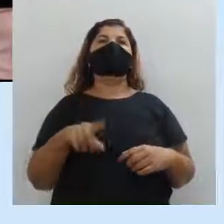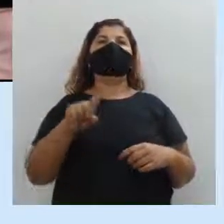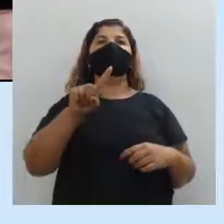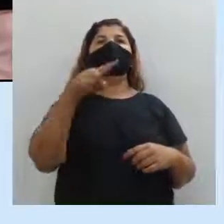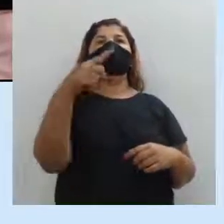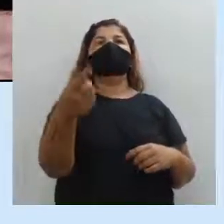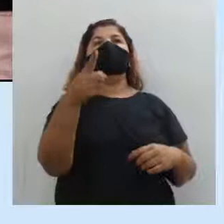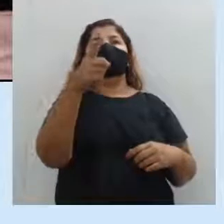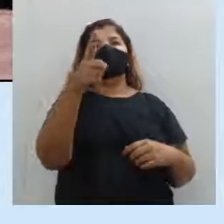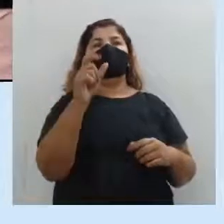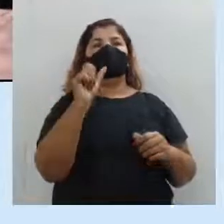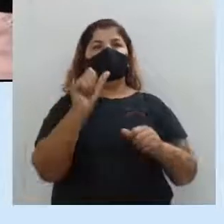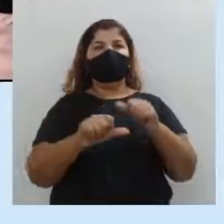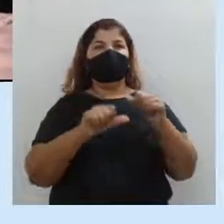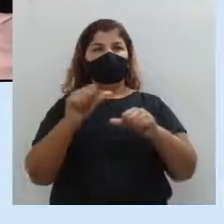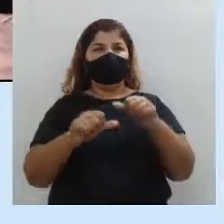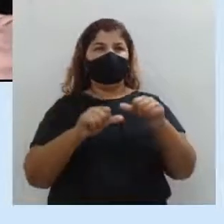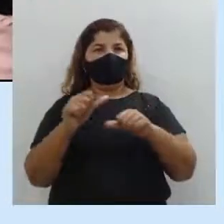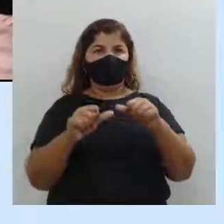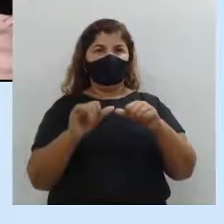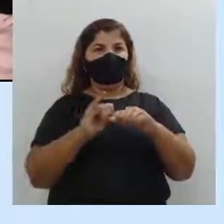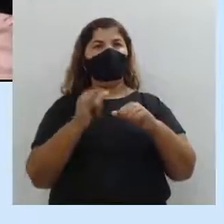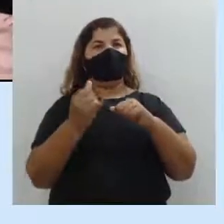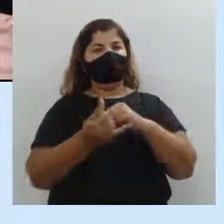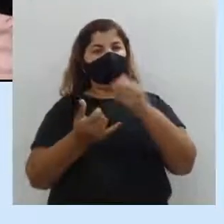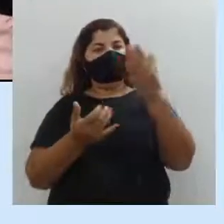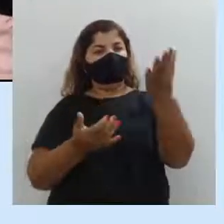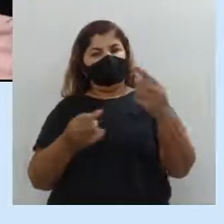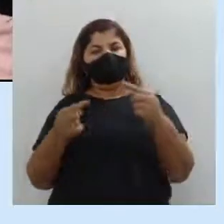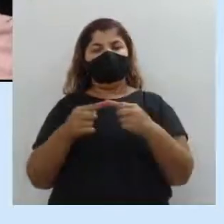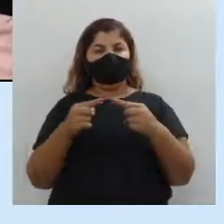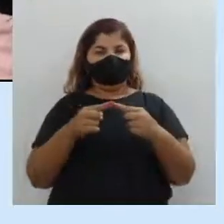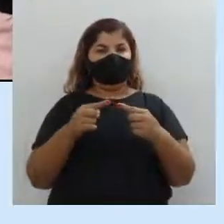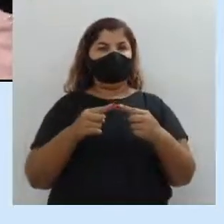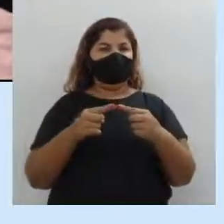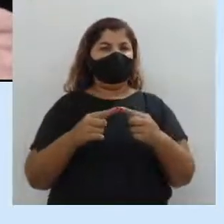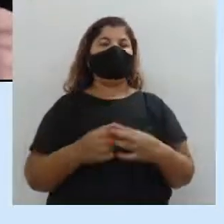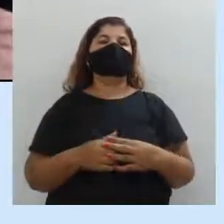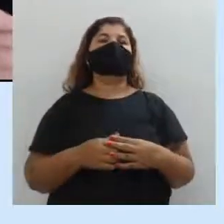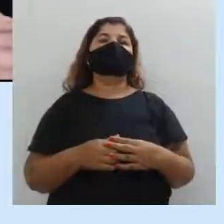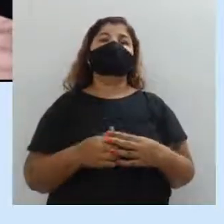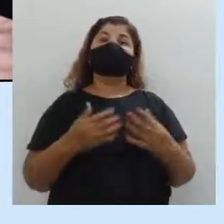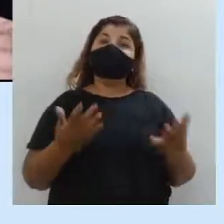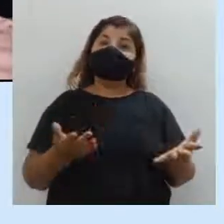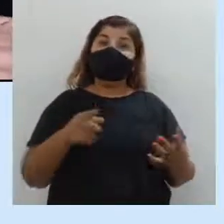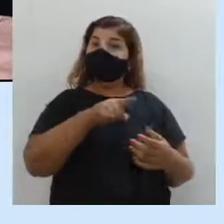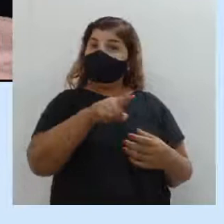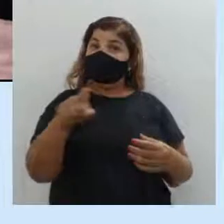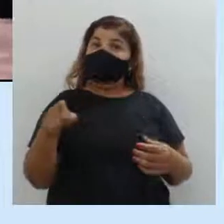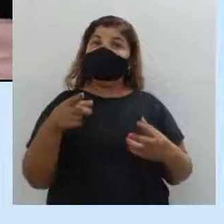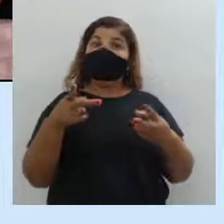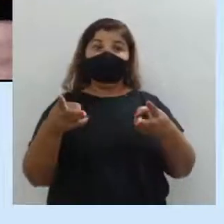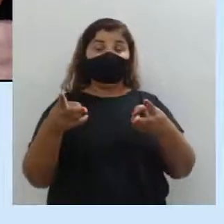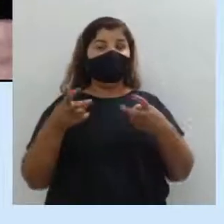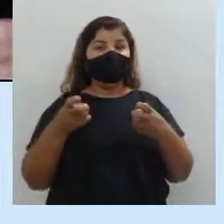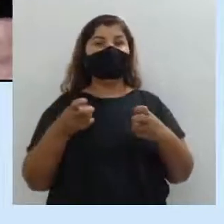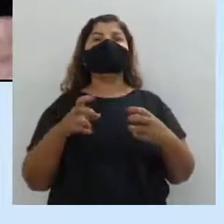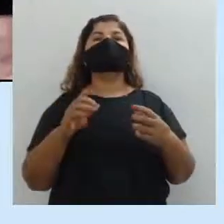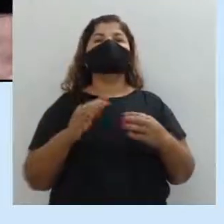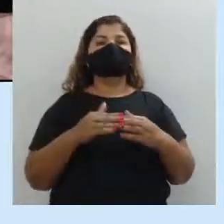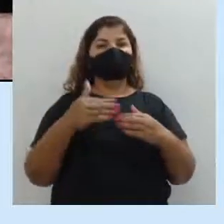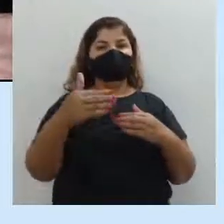advérbio modificando um adjetivo. Tá certo? E como vocês vão perceber lá na